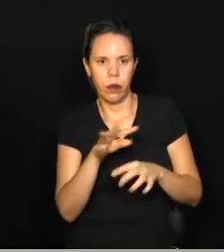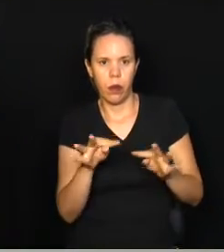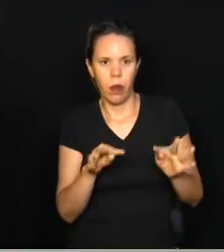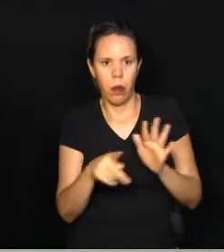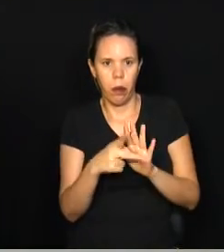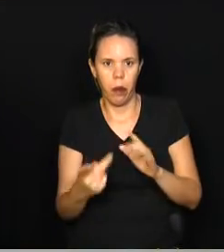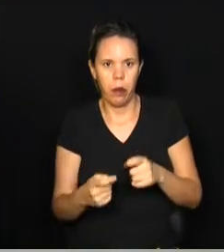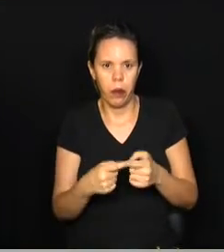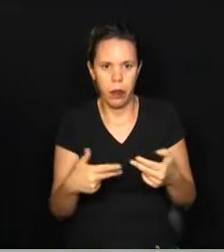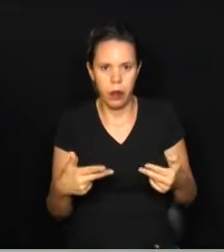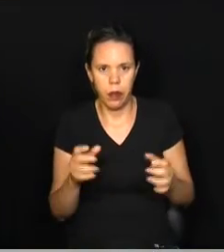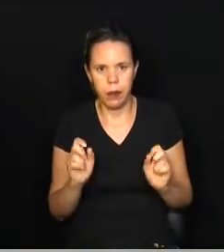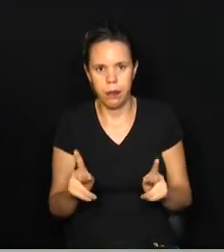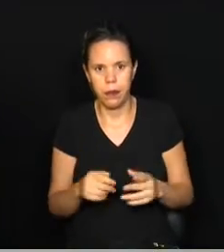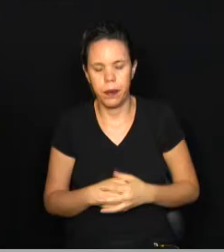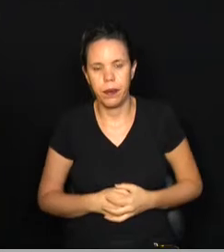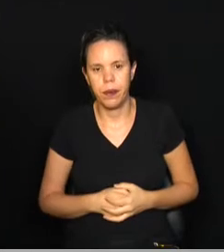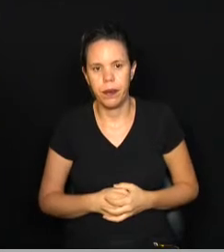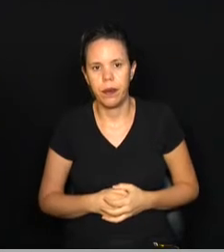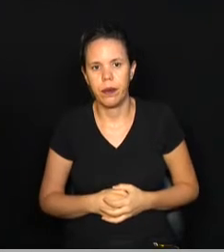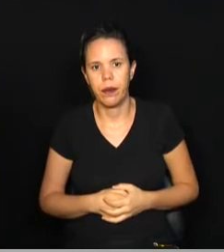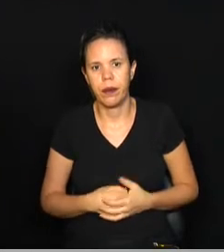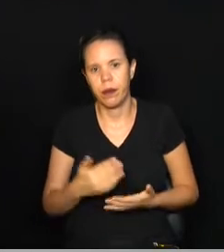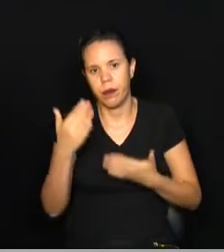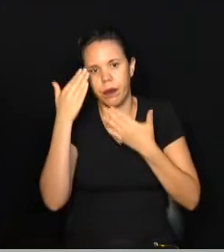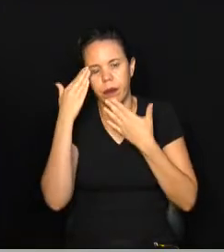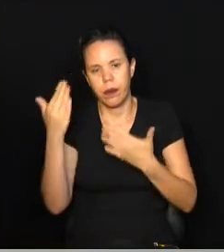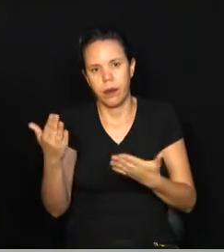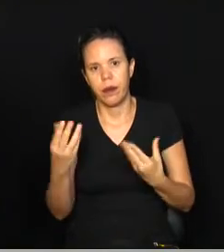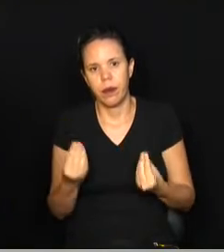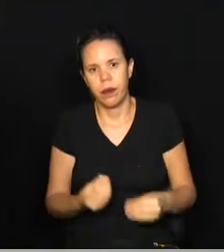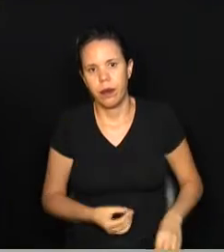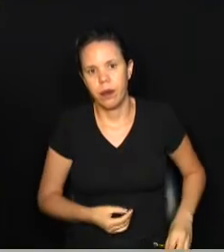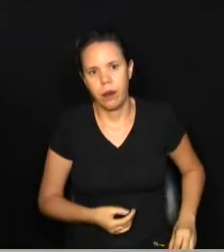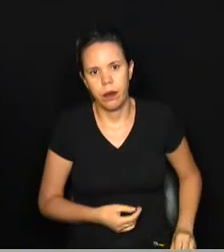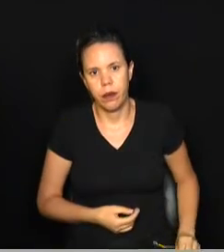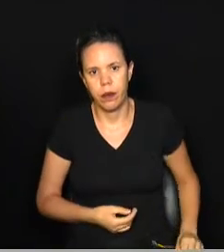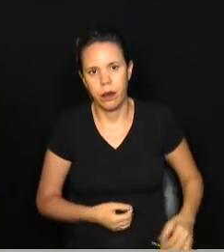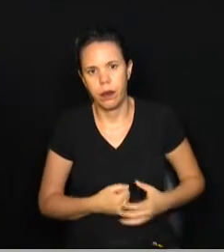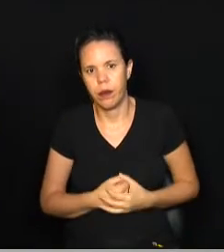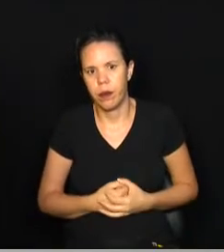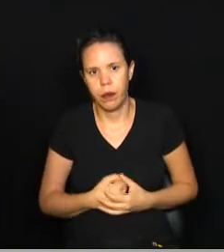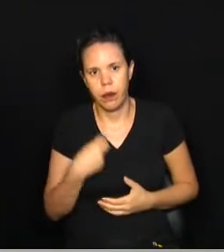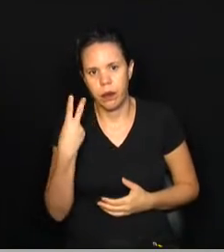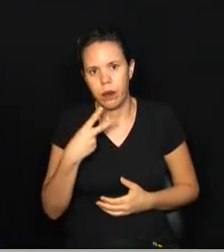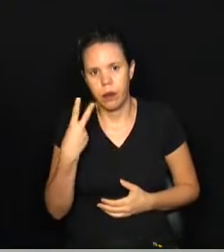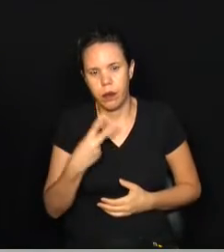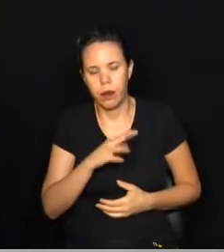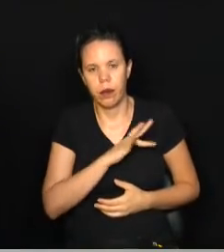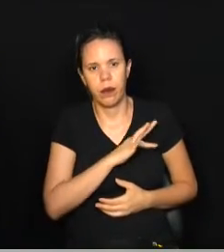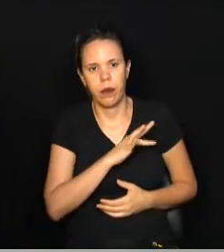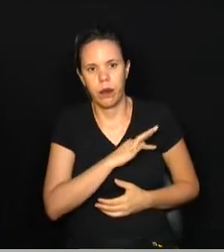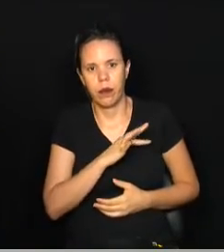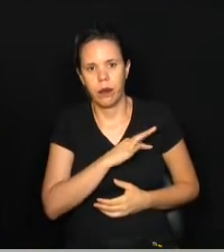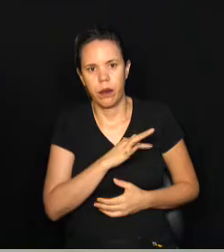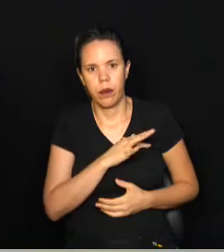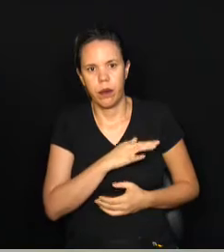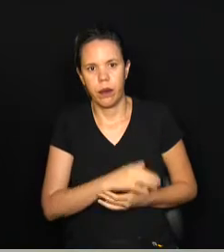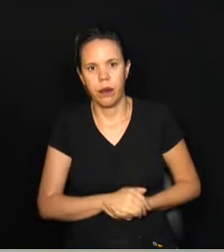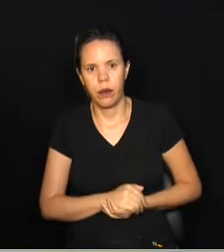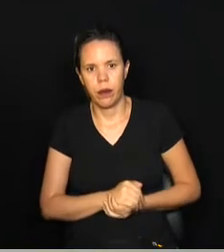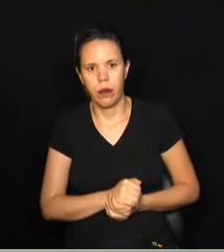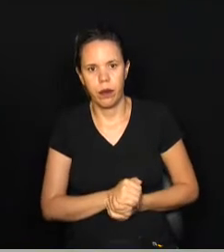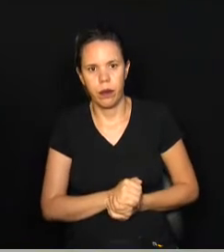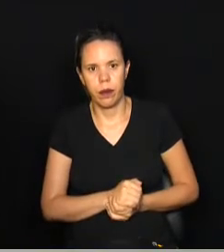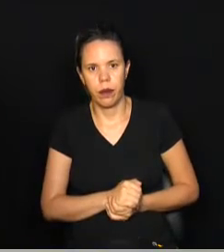medicina, ok? Eu agradeço muito ao vereador Fernando Mendes por colocar